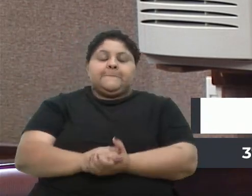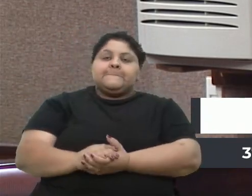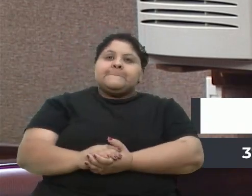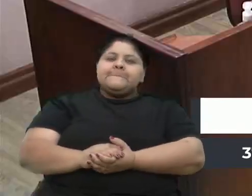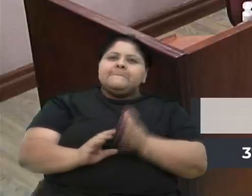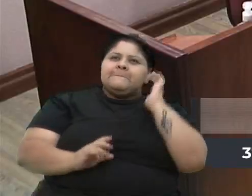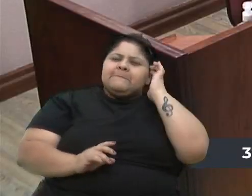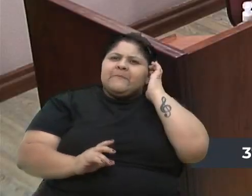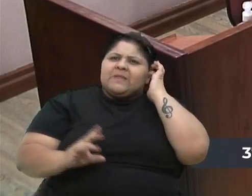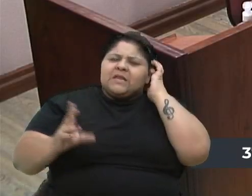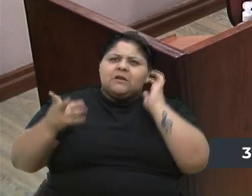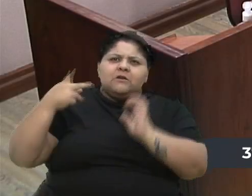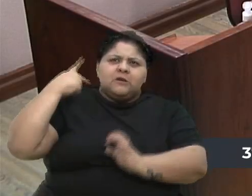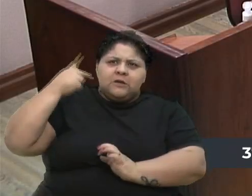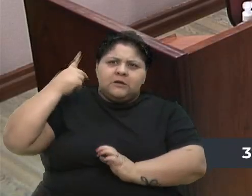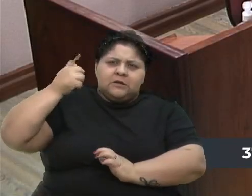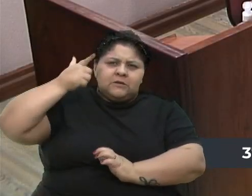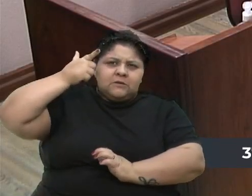me surpreende